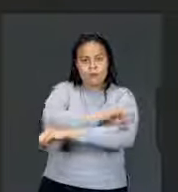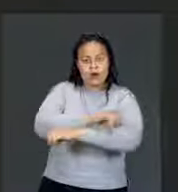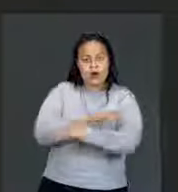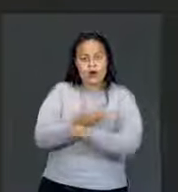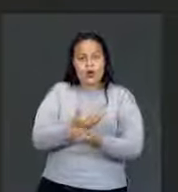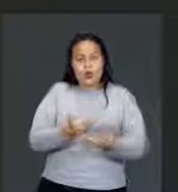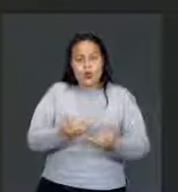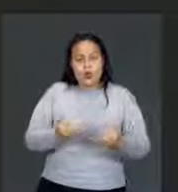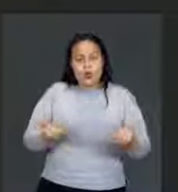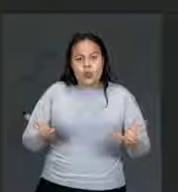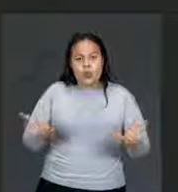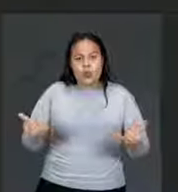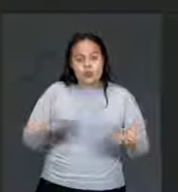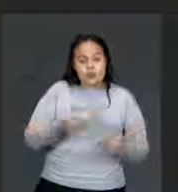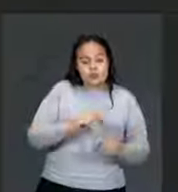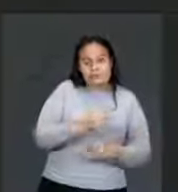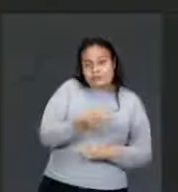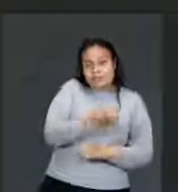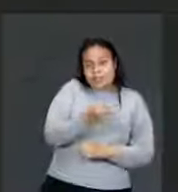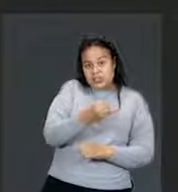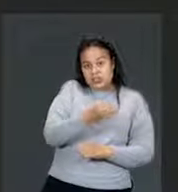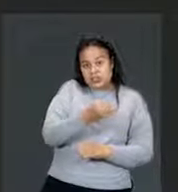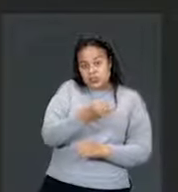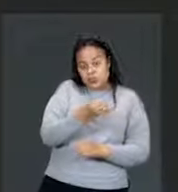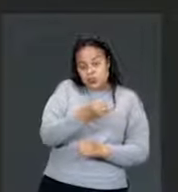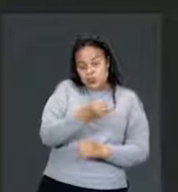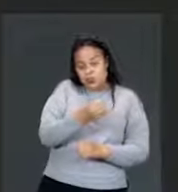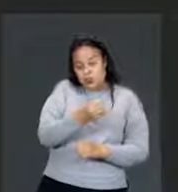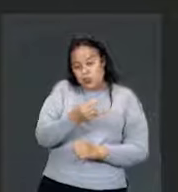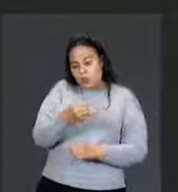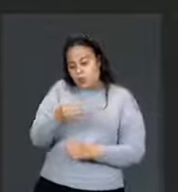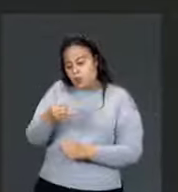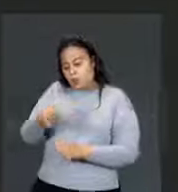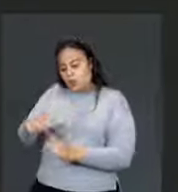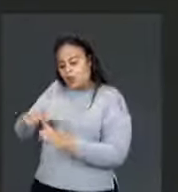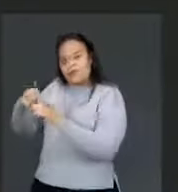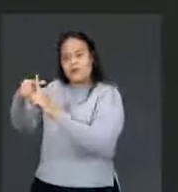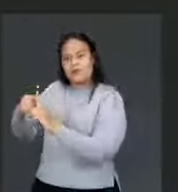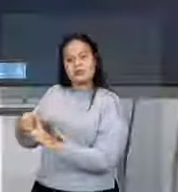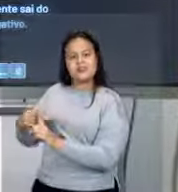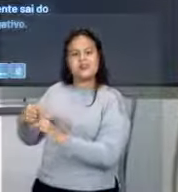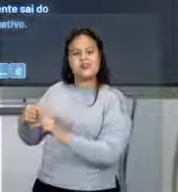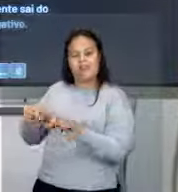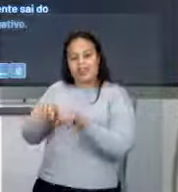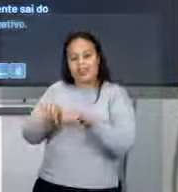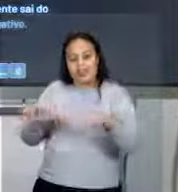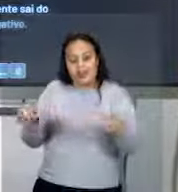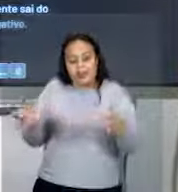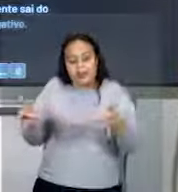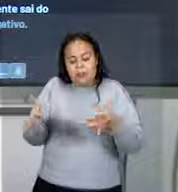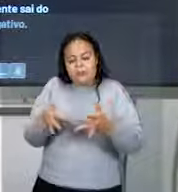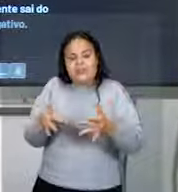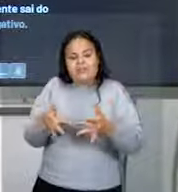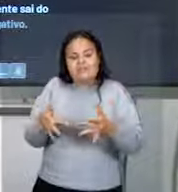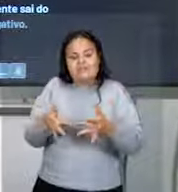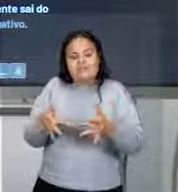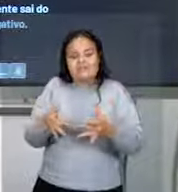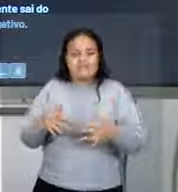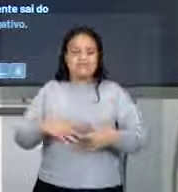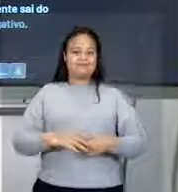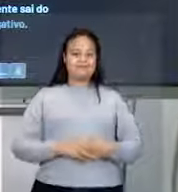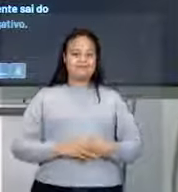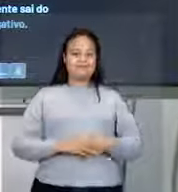sai do polo negativo da fonte geradora e entra no polo positivo. A corrente